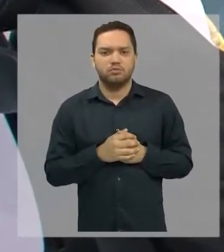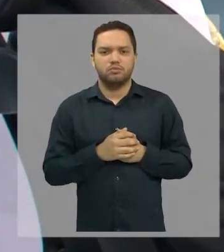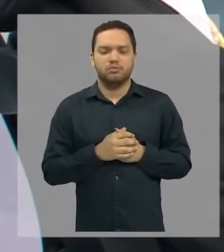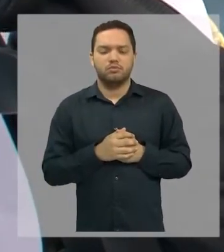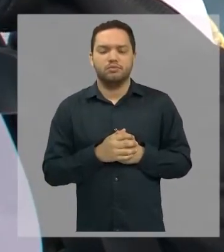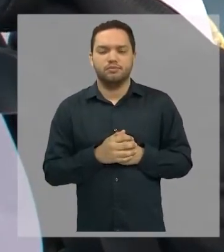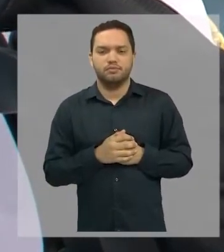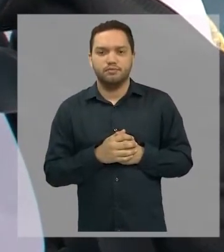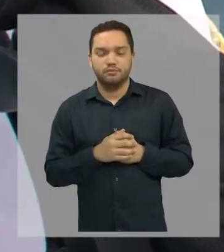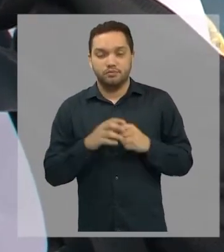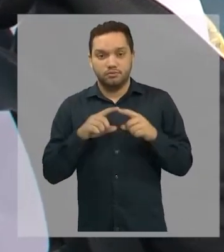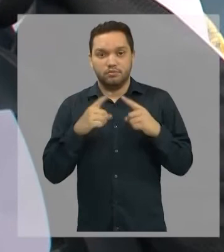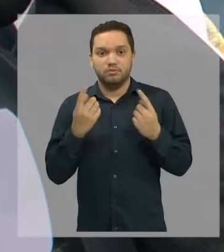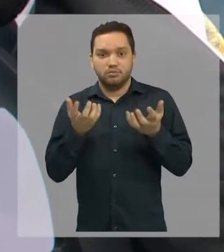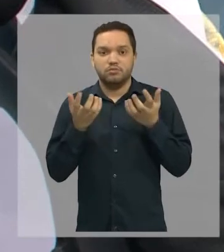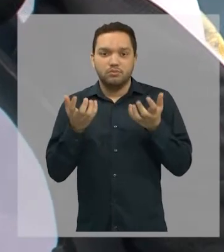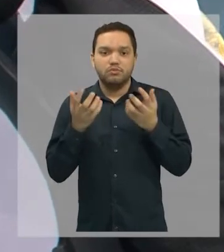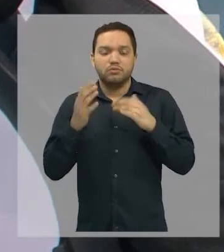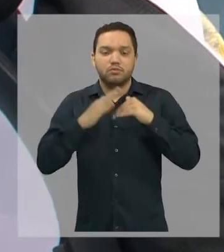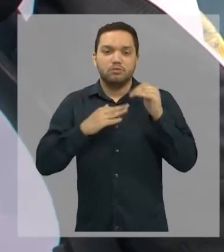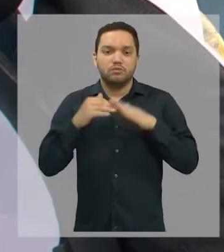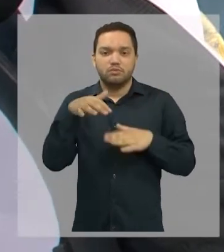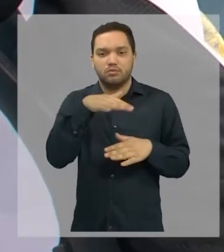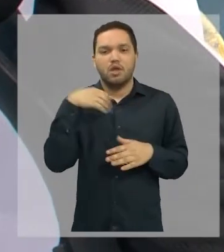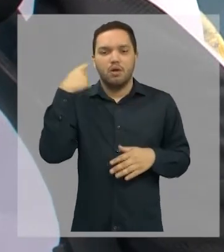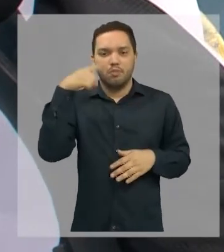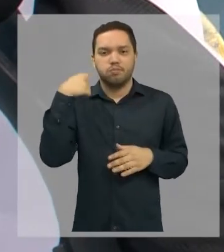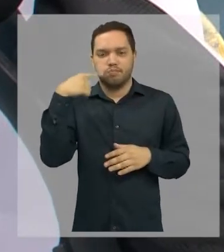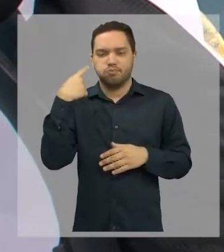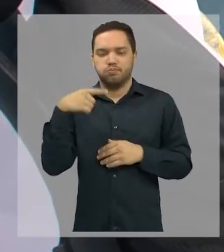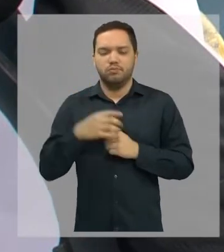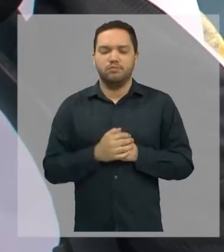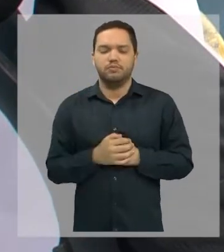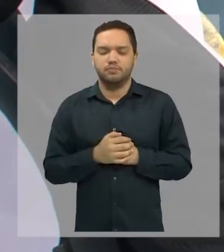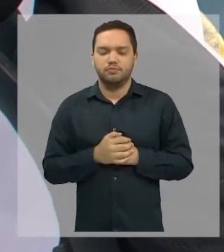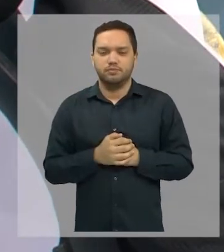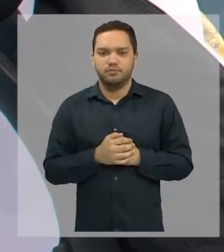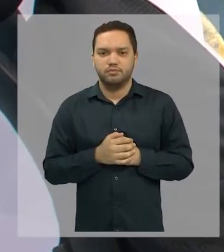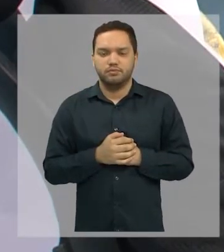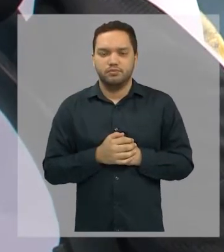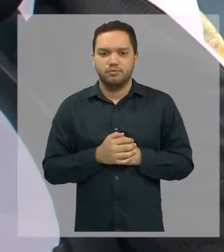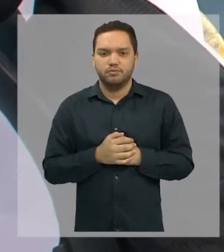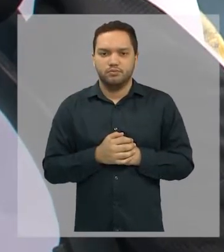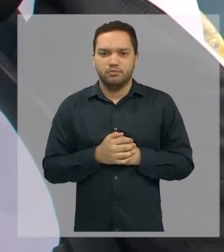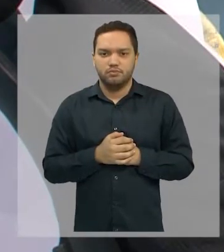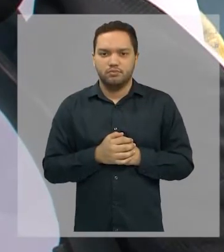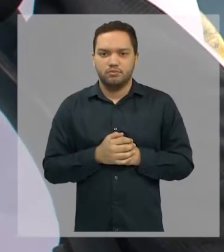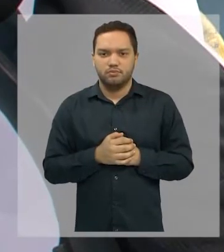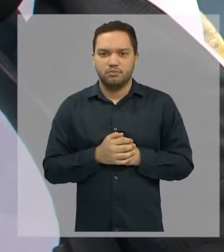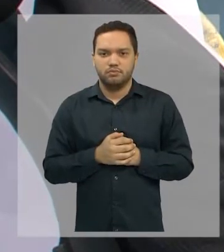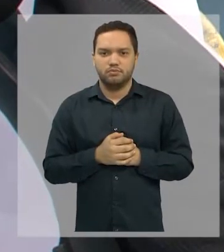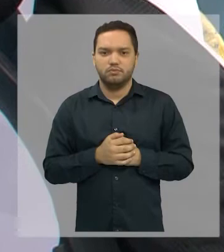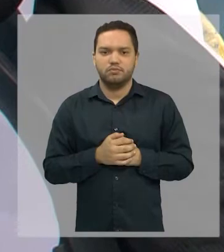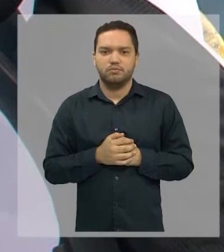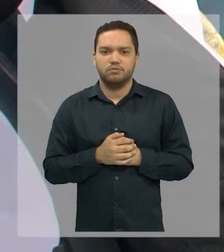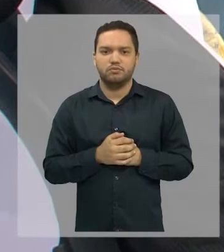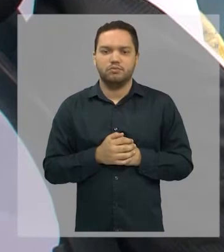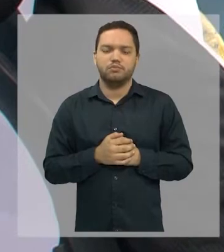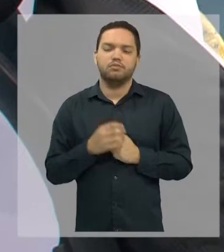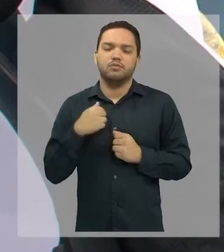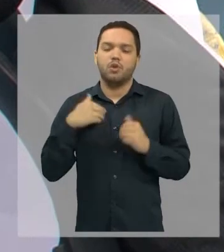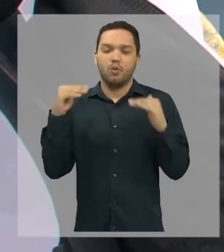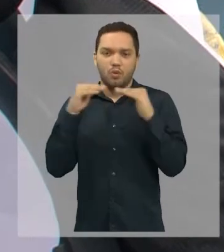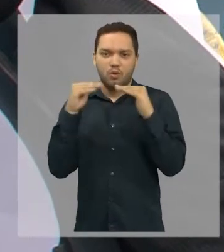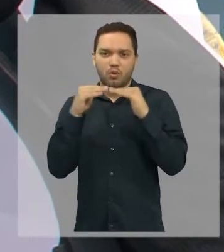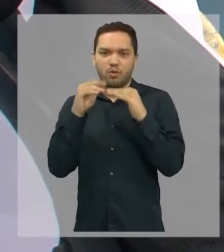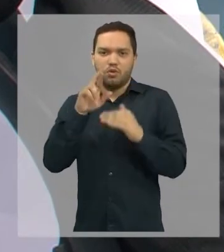da magistratura, mas para os profissionais do direito em geral. E aí eu também hesito em acompanhar meu amigo Reginaldo no que ele diz